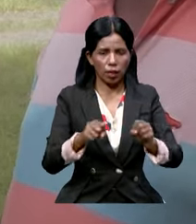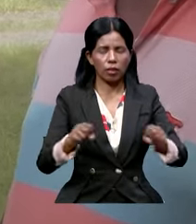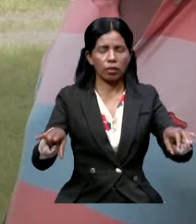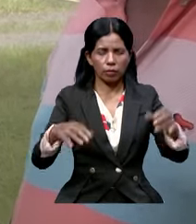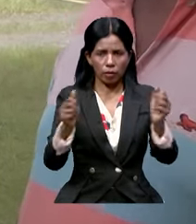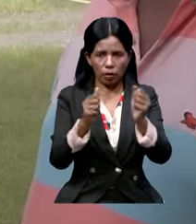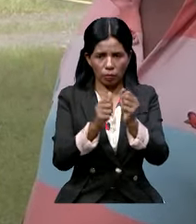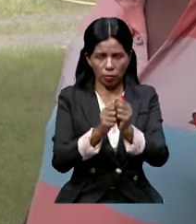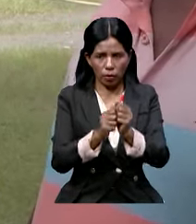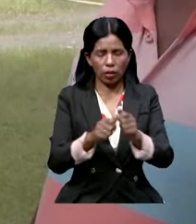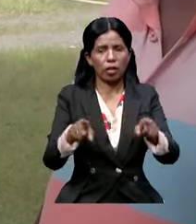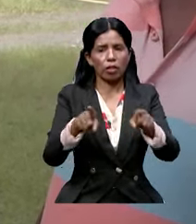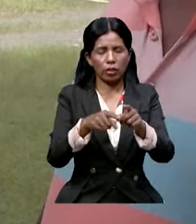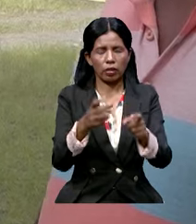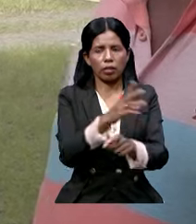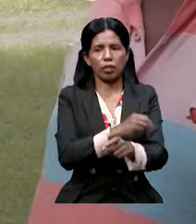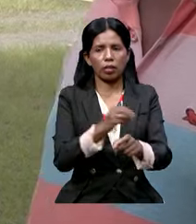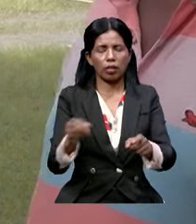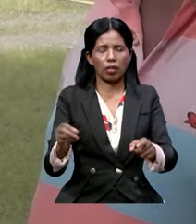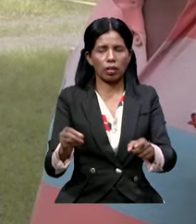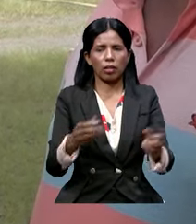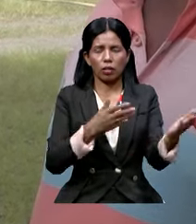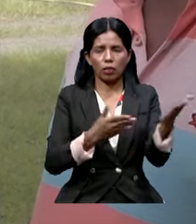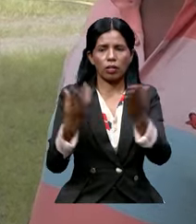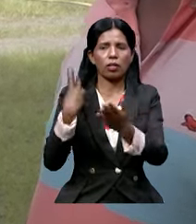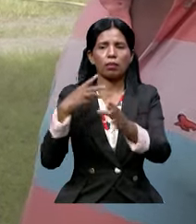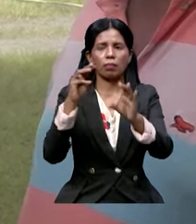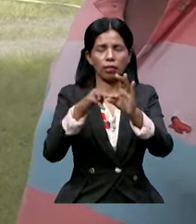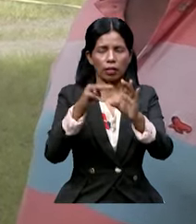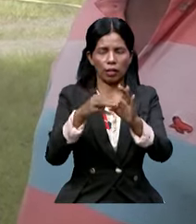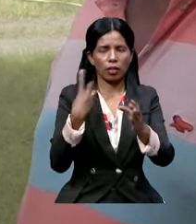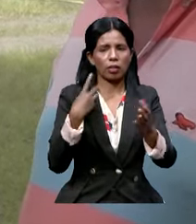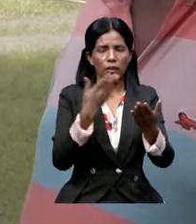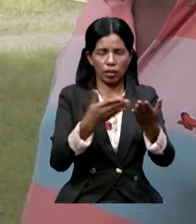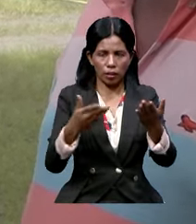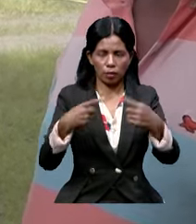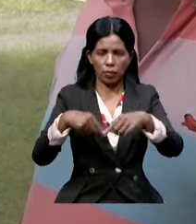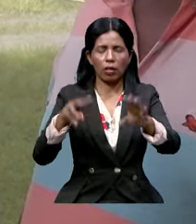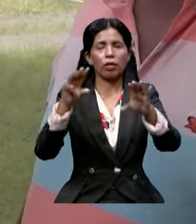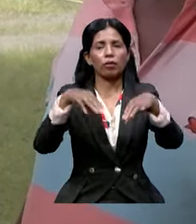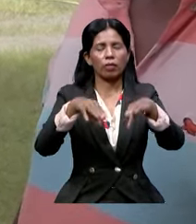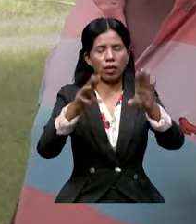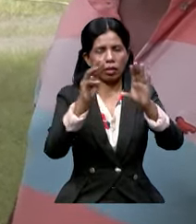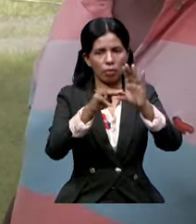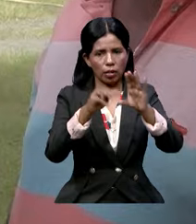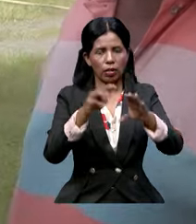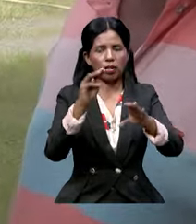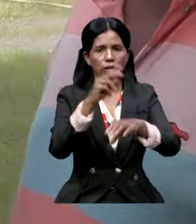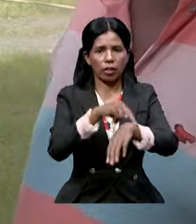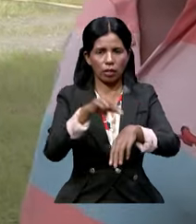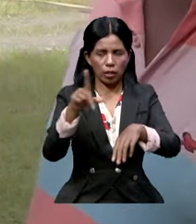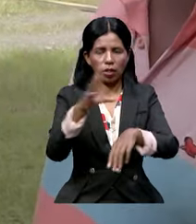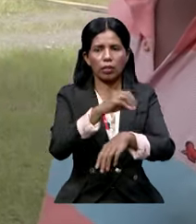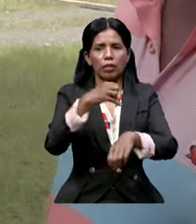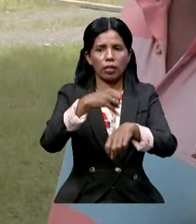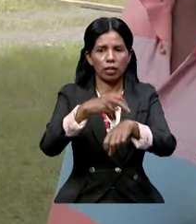e vencer a nessa agora para vele lori tenha mercado e tenha produto no mercado local, mercado nacional, mas internacional.